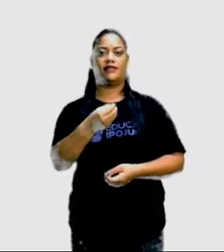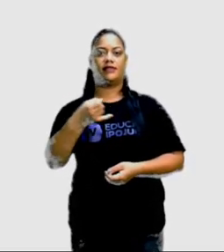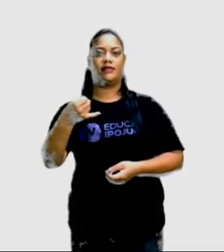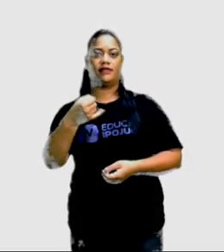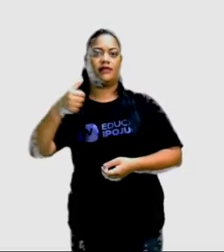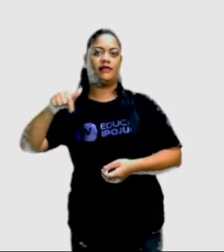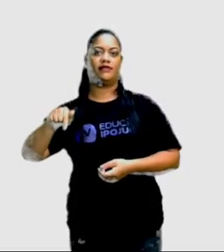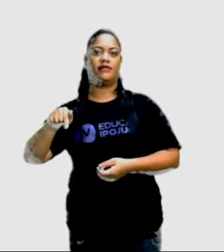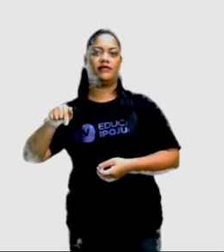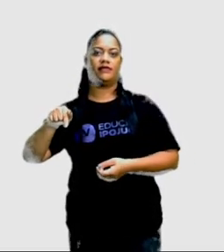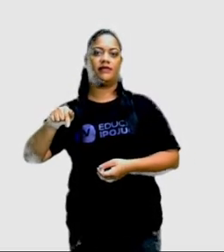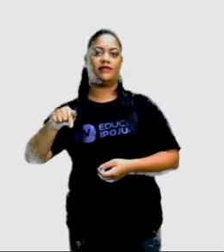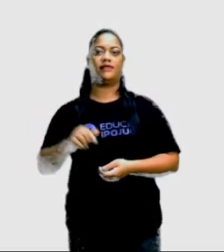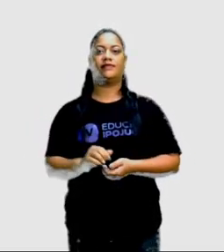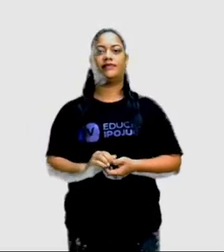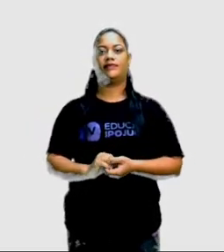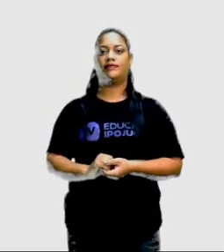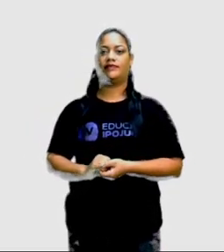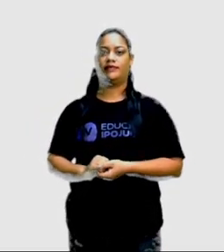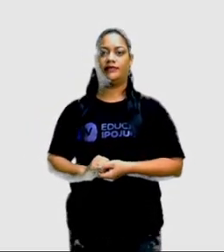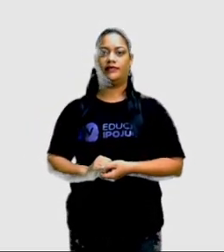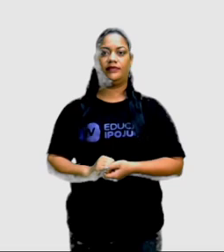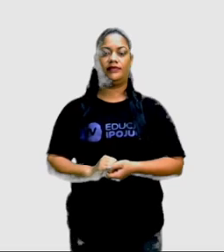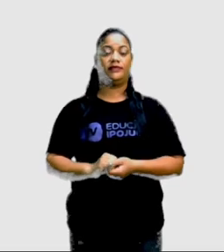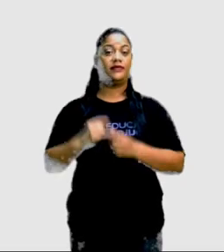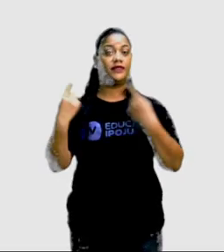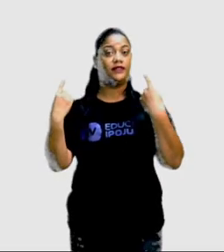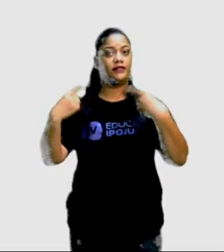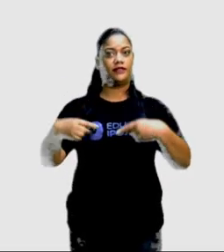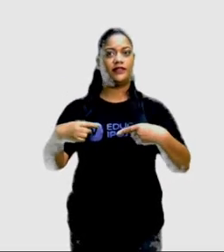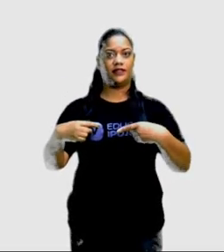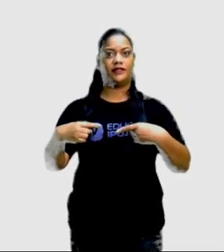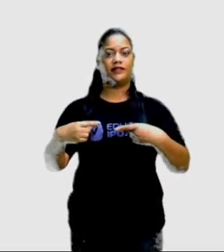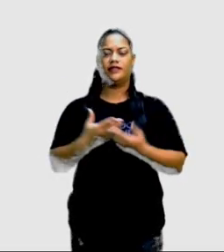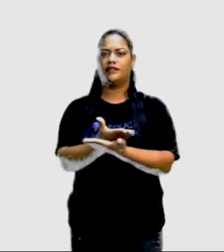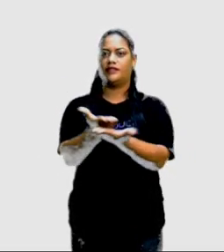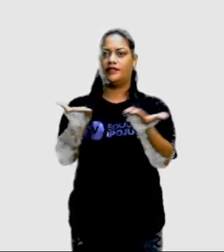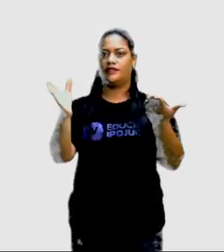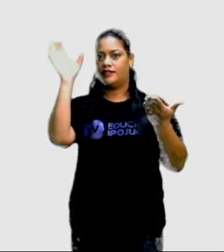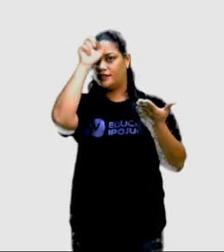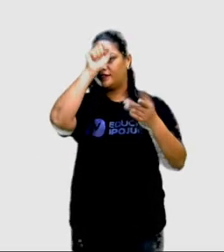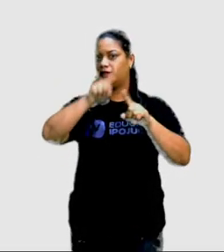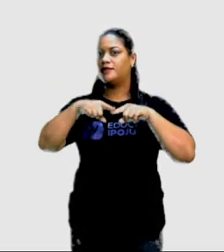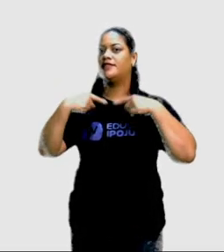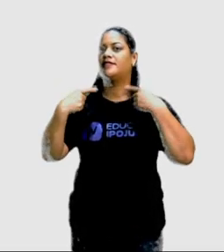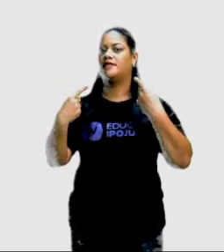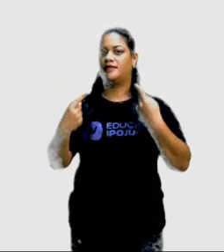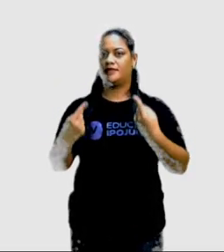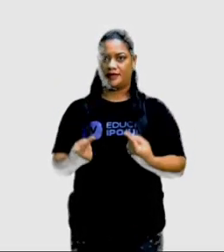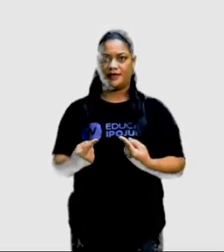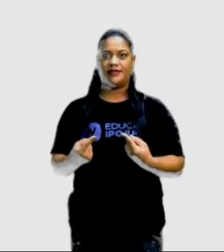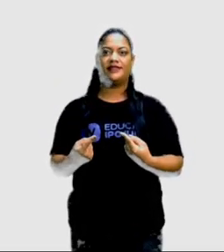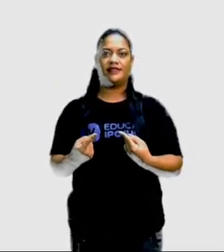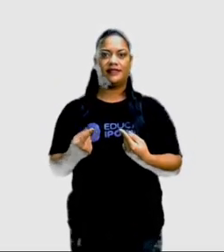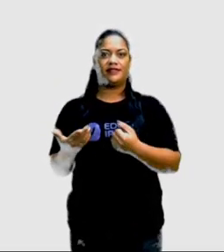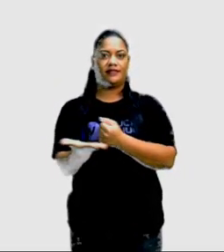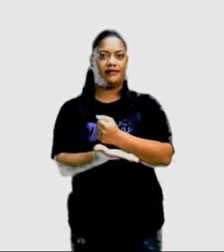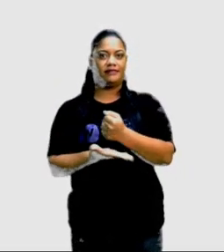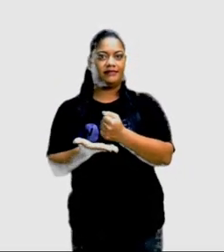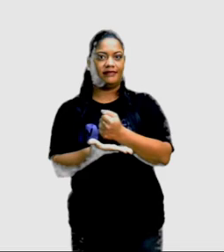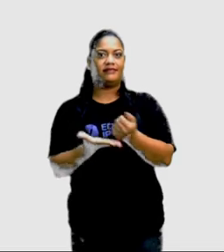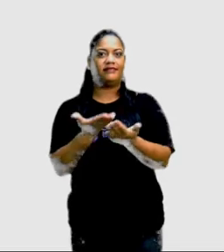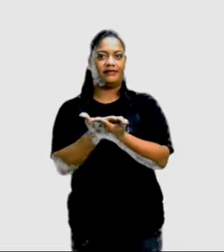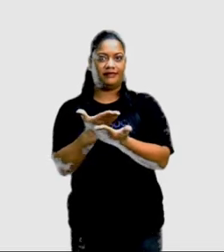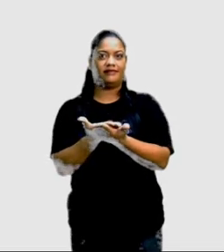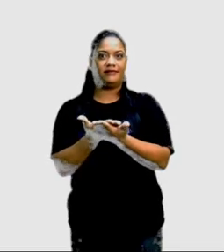menos 7. Esse é o nosso desafio para que você aprenda um pouquinho mais sobre os fatos básicos da